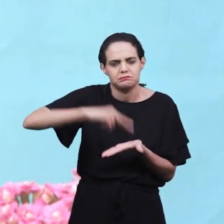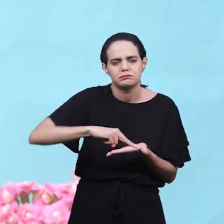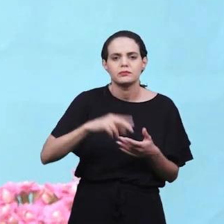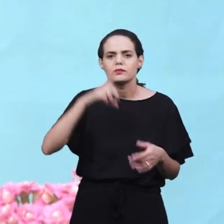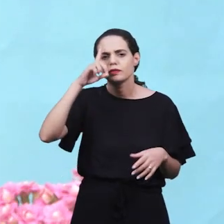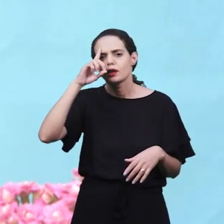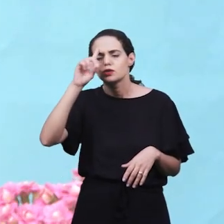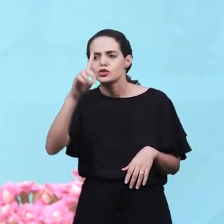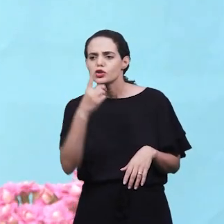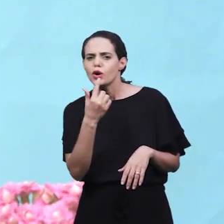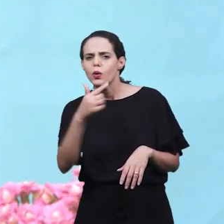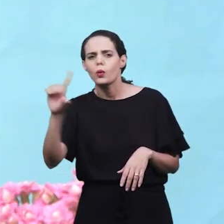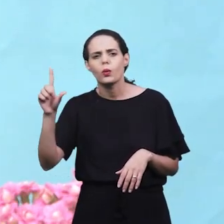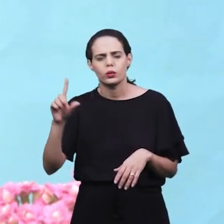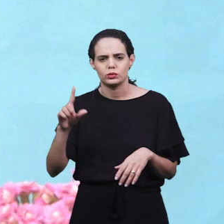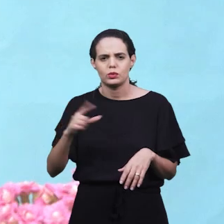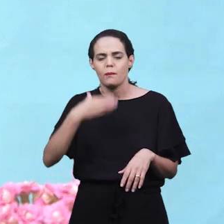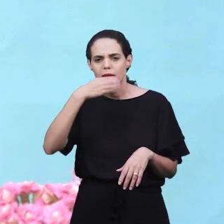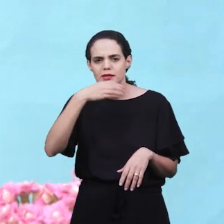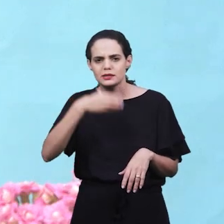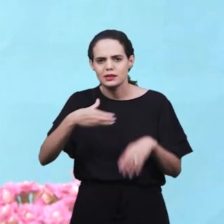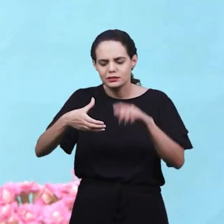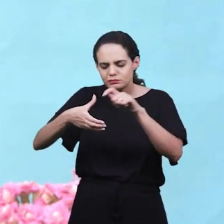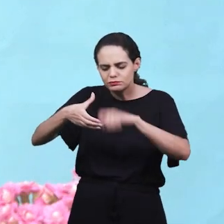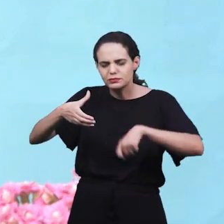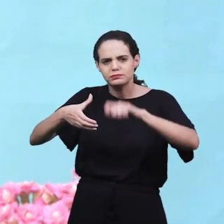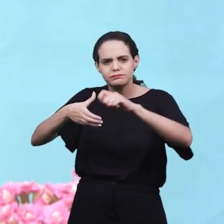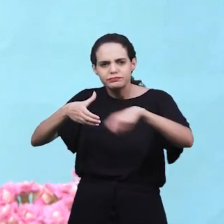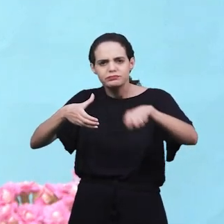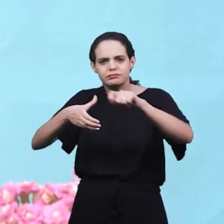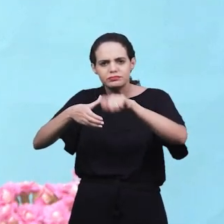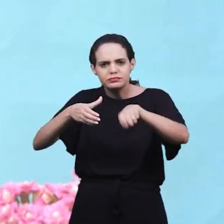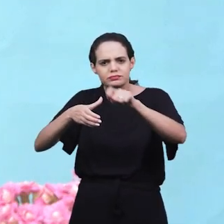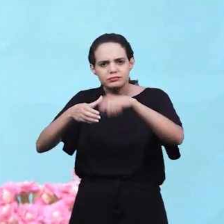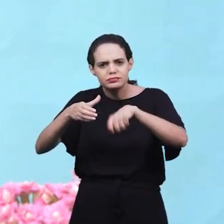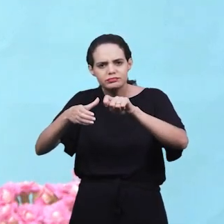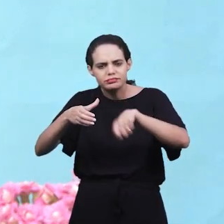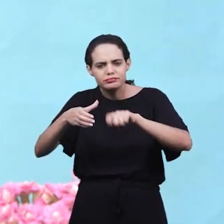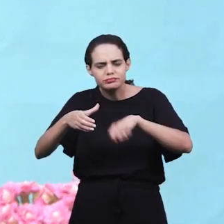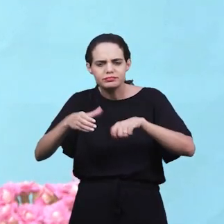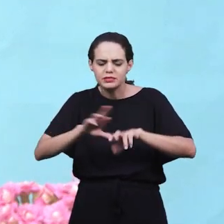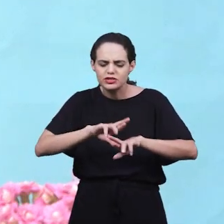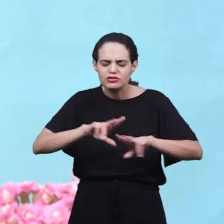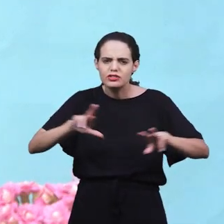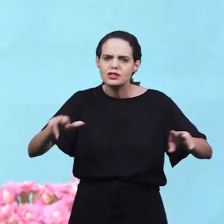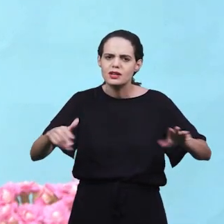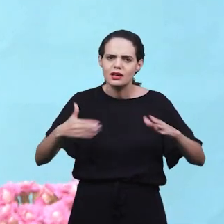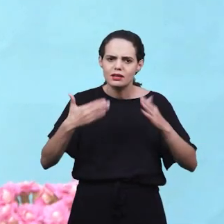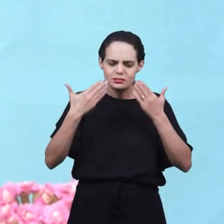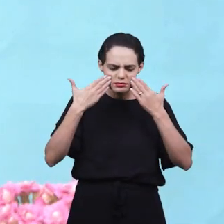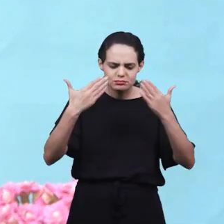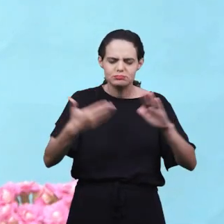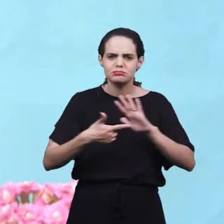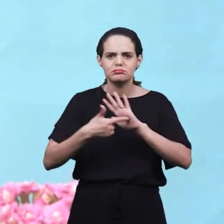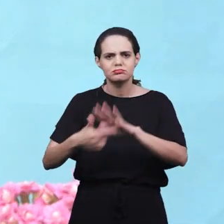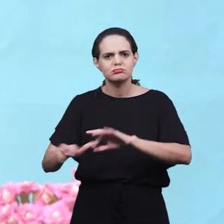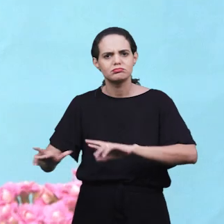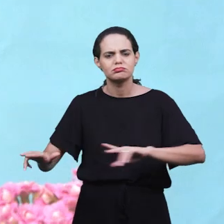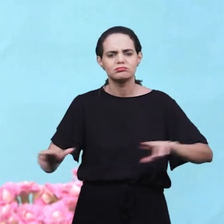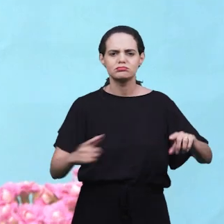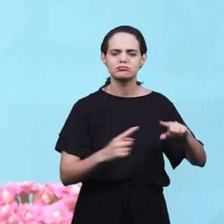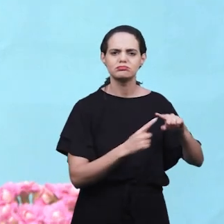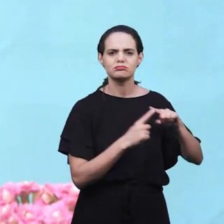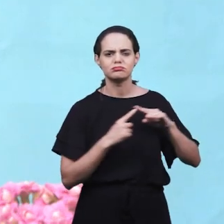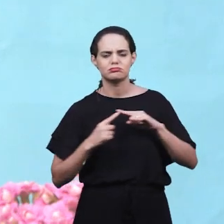outro dia a maçã raspadinha, pois variando a forma que você apresenta o alimento,